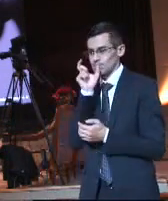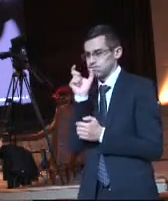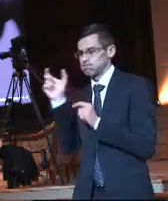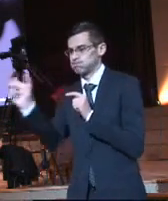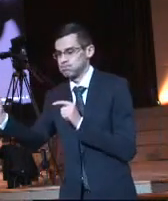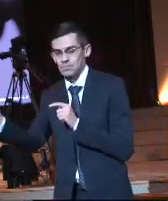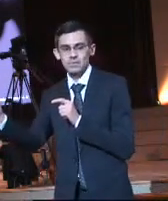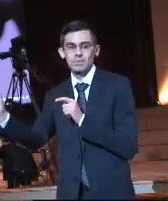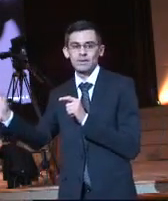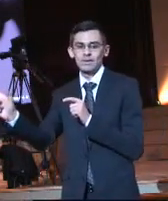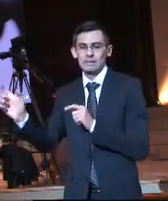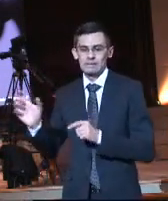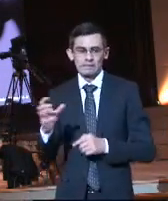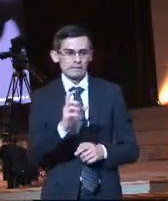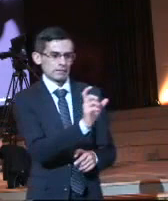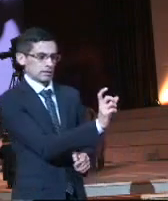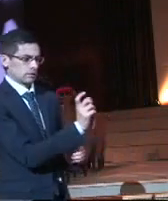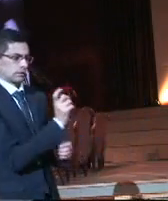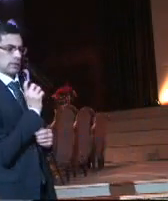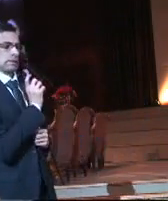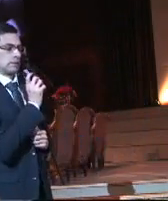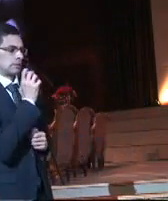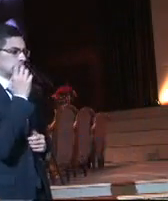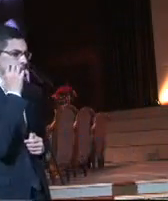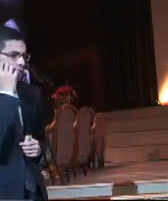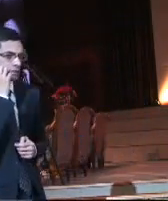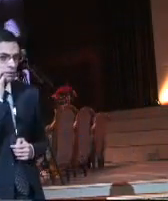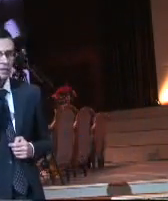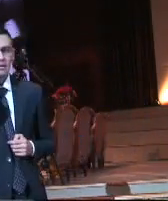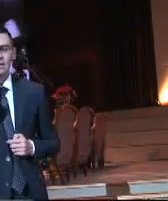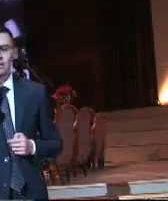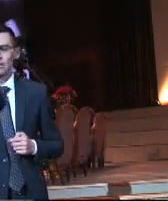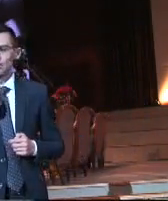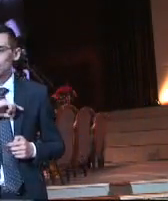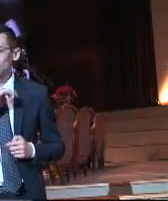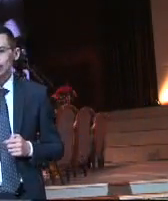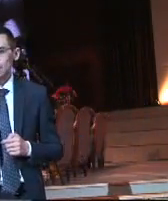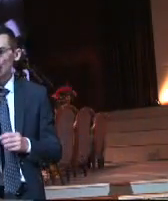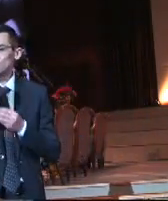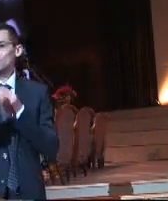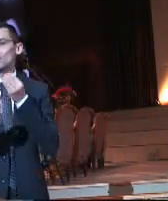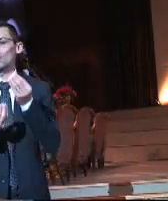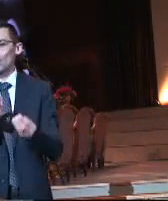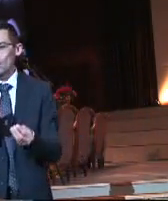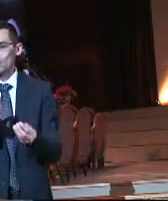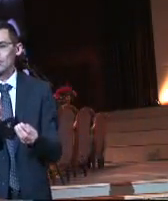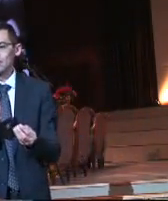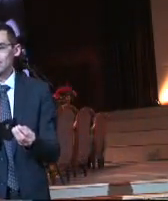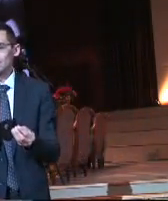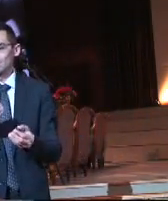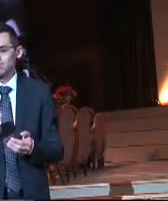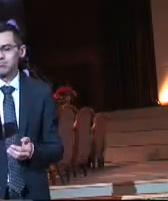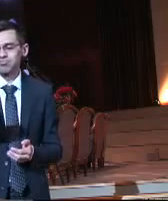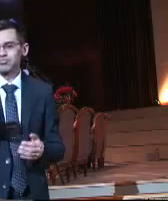magoam, nos ferem, e nós não sabemos como lidar com a dor que elas nos